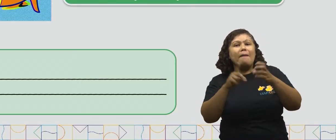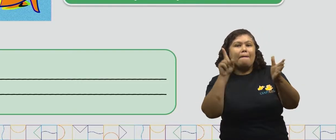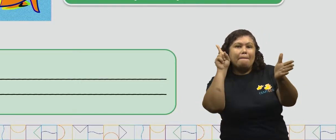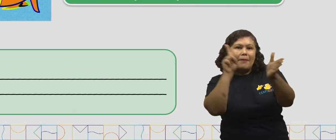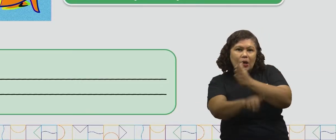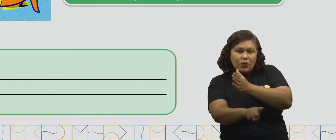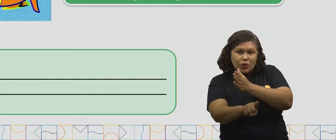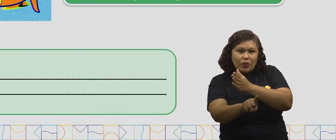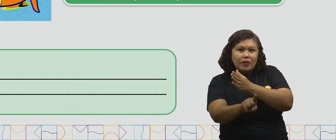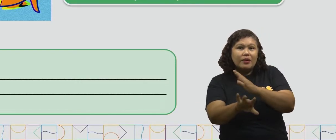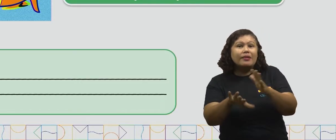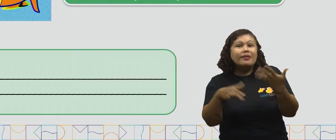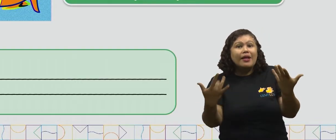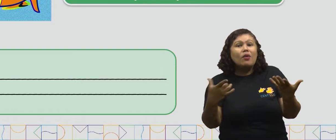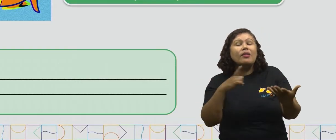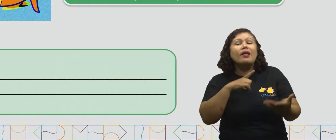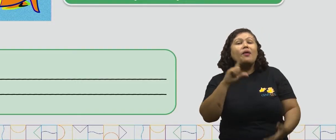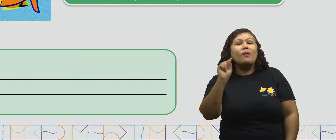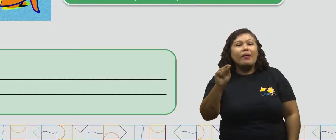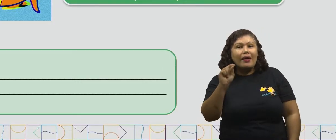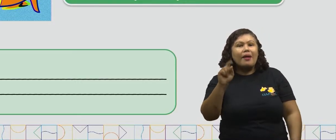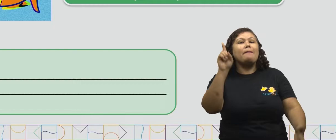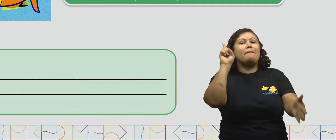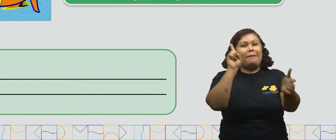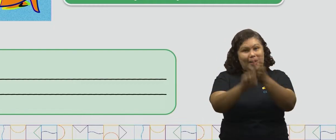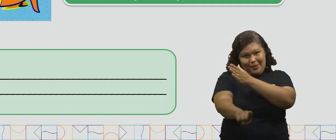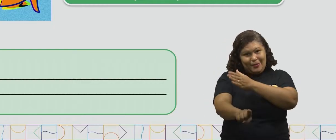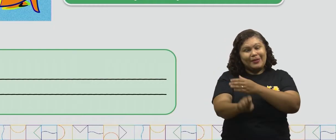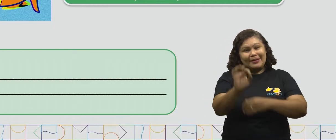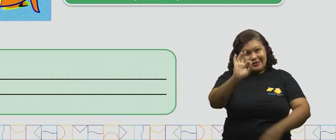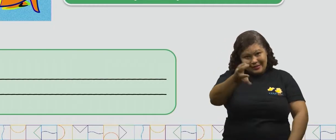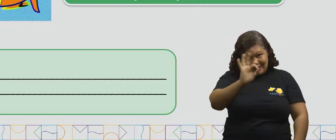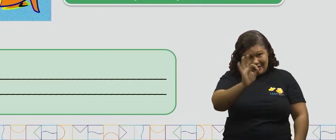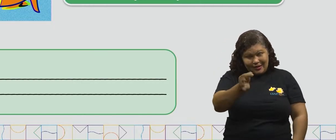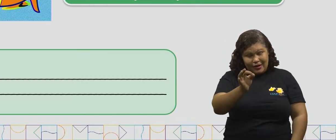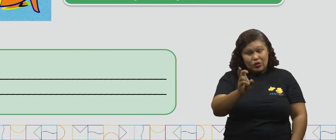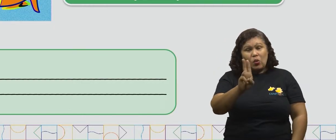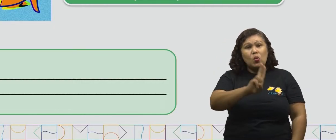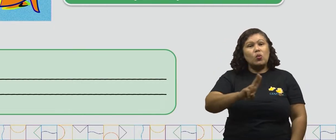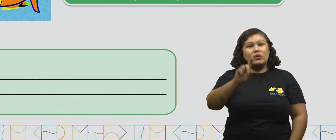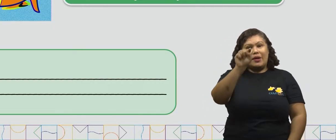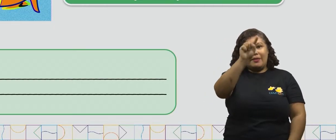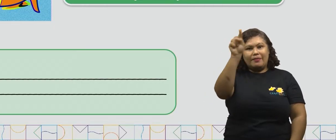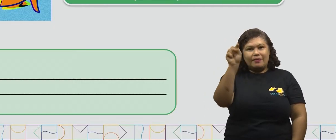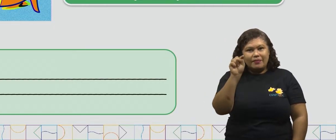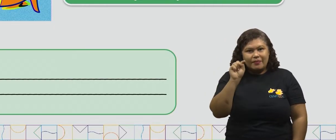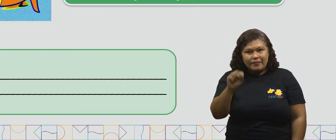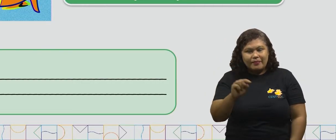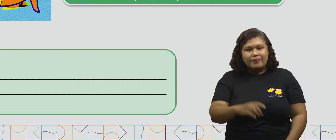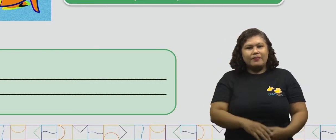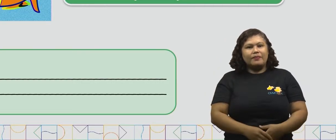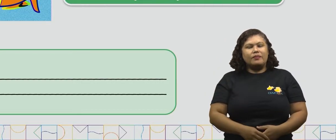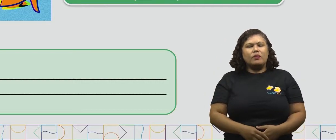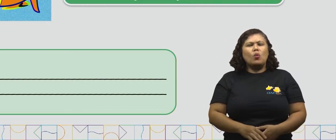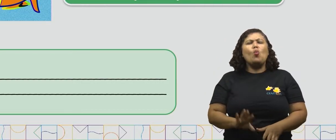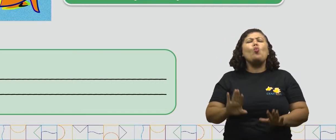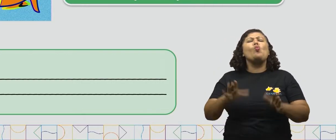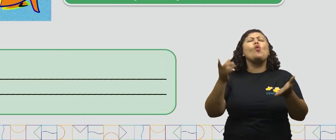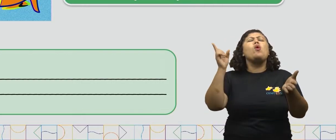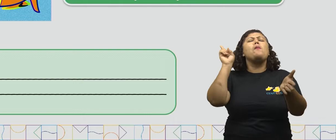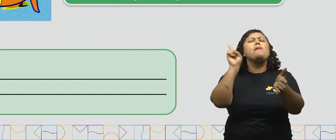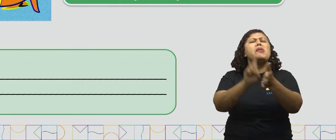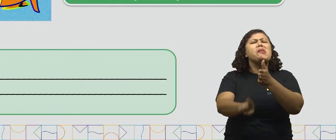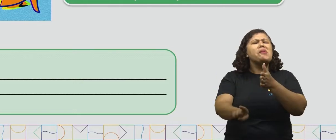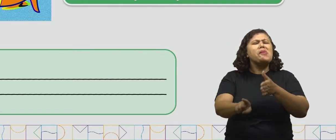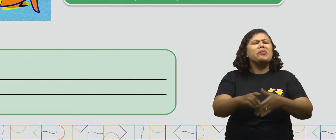portanto, teremos com certeza uma pergunta aí, ou seja, o ponto de interrogação. Qual foi a pergunta